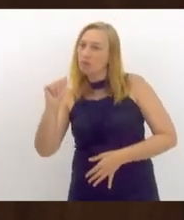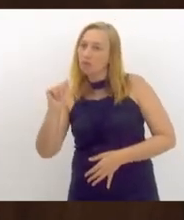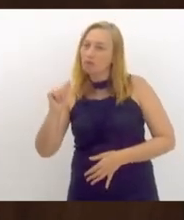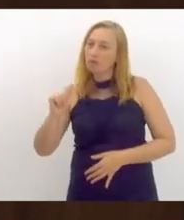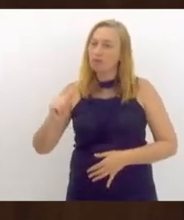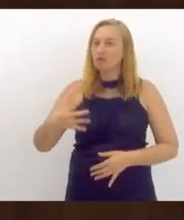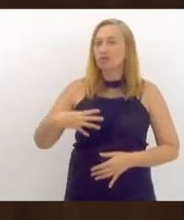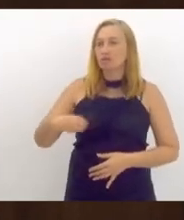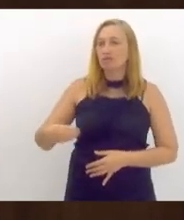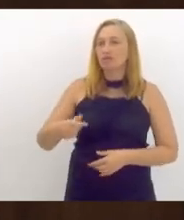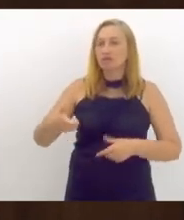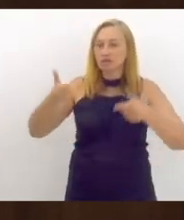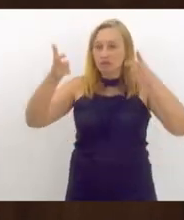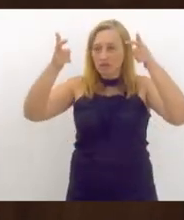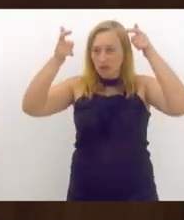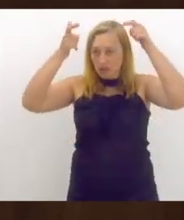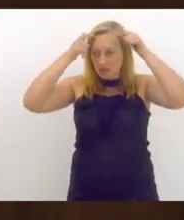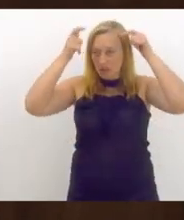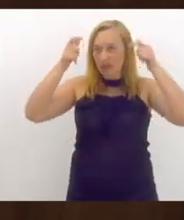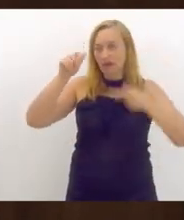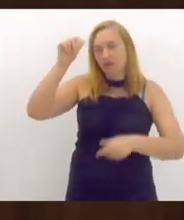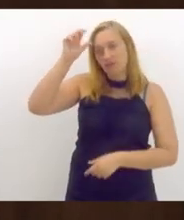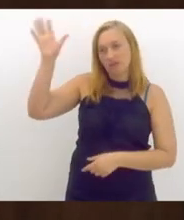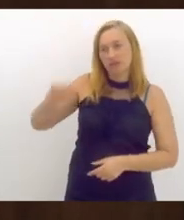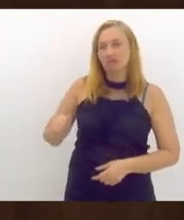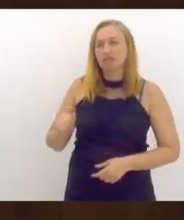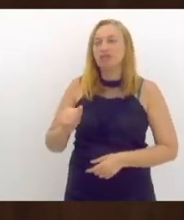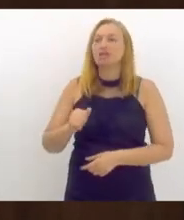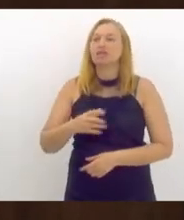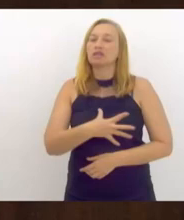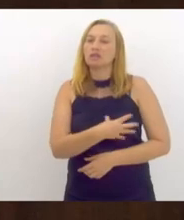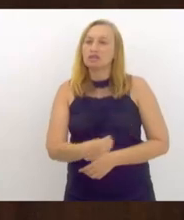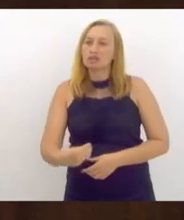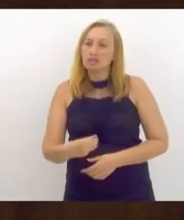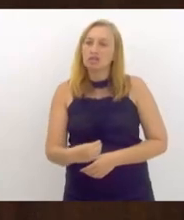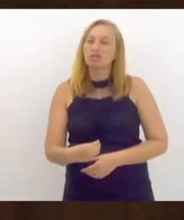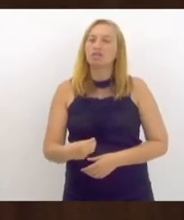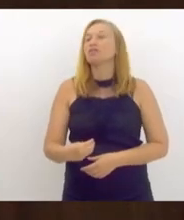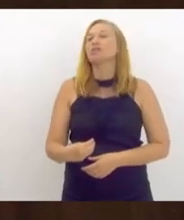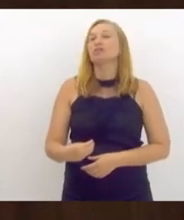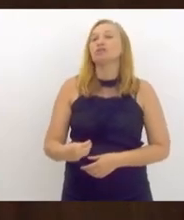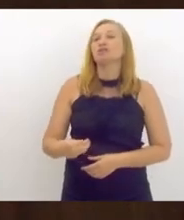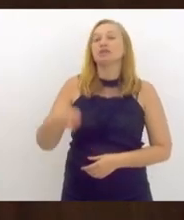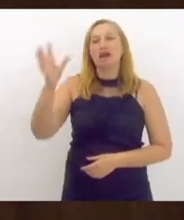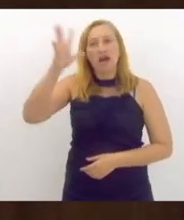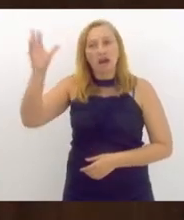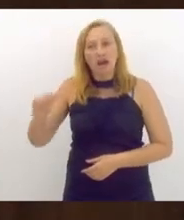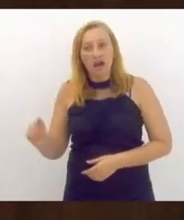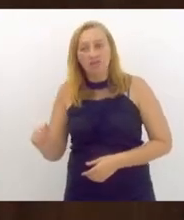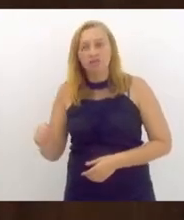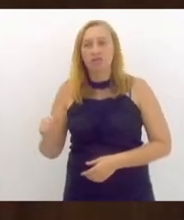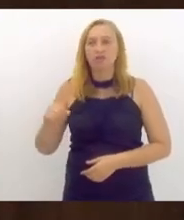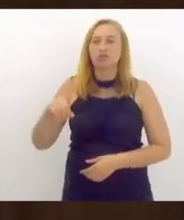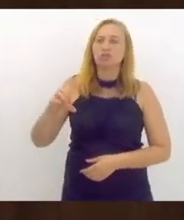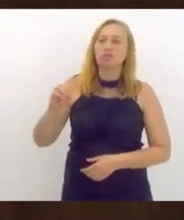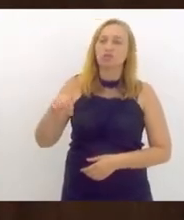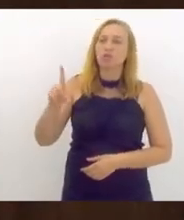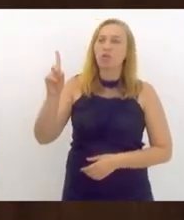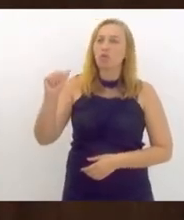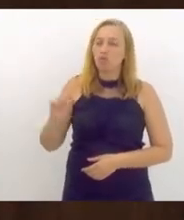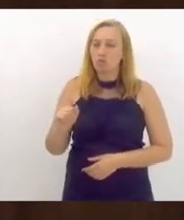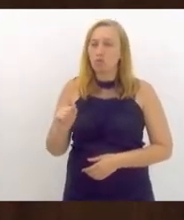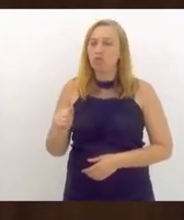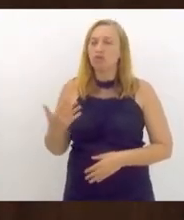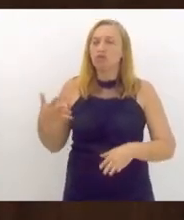reis africanos, que nasceu exatamente na África, no Congo, chegou à Bahia em